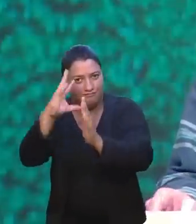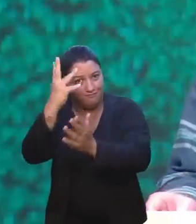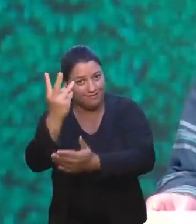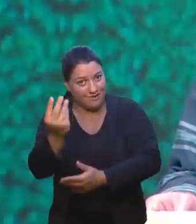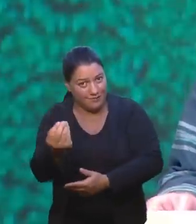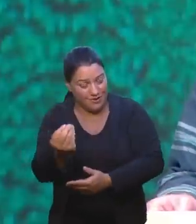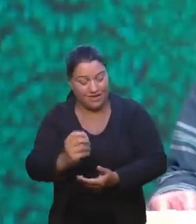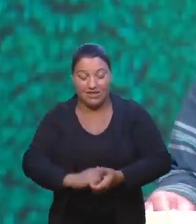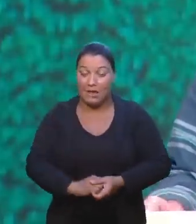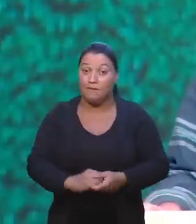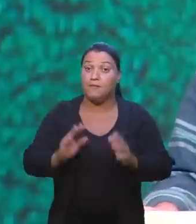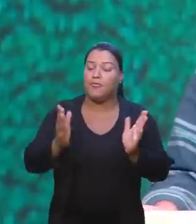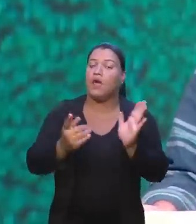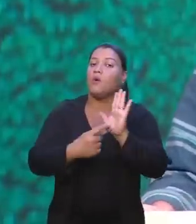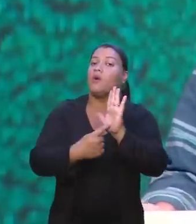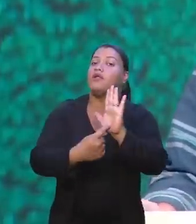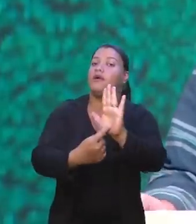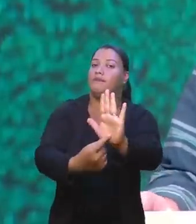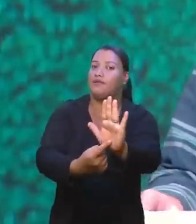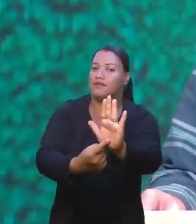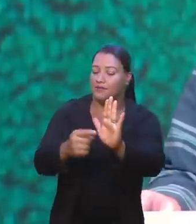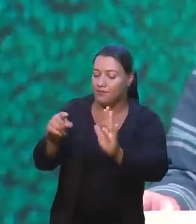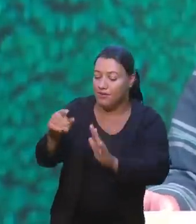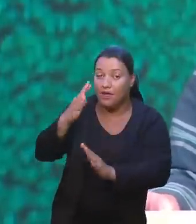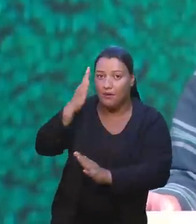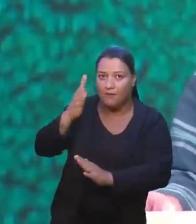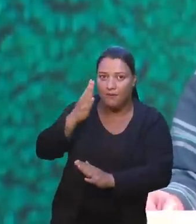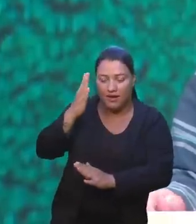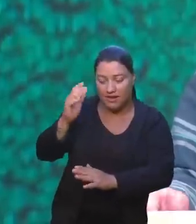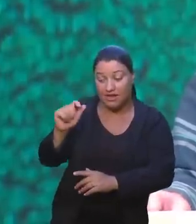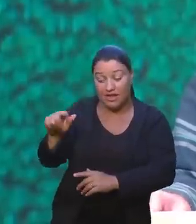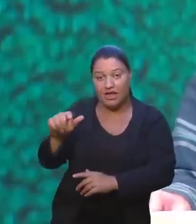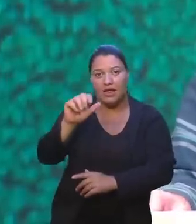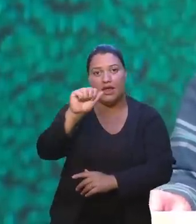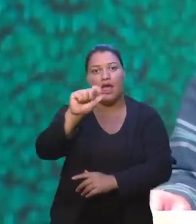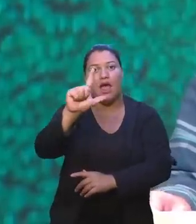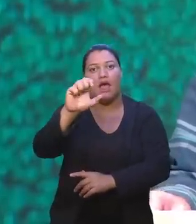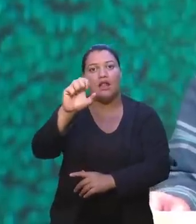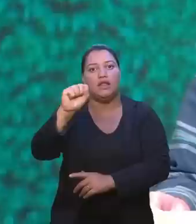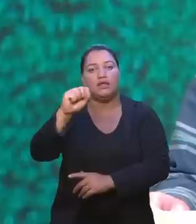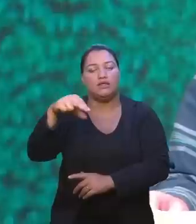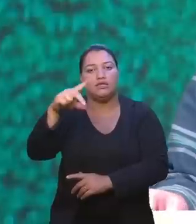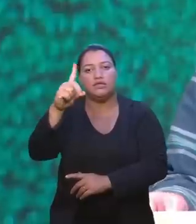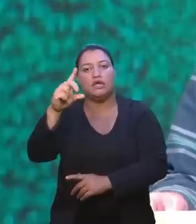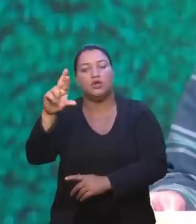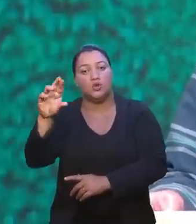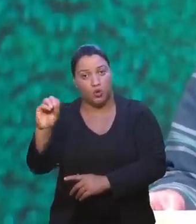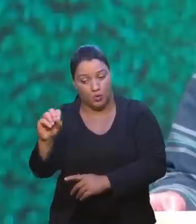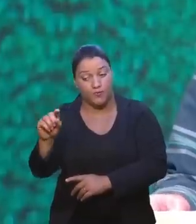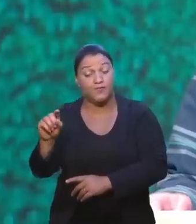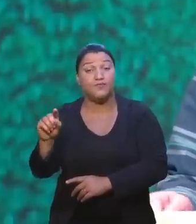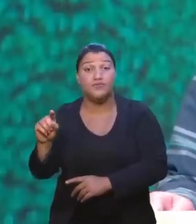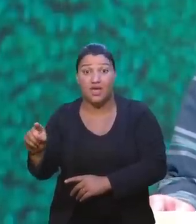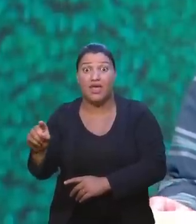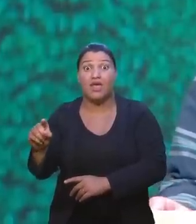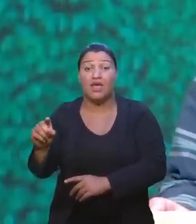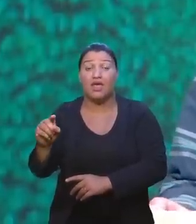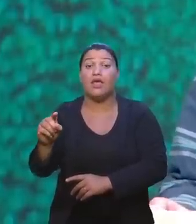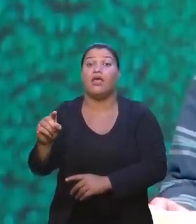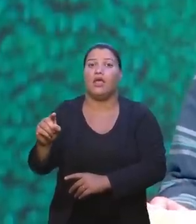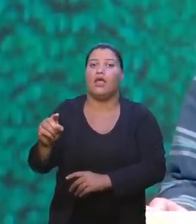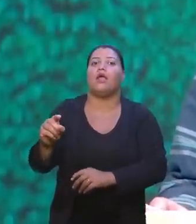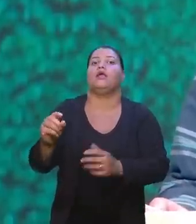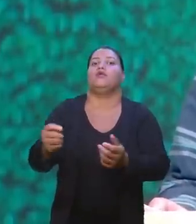Vamos à apresentação do nosso conferencista, Alessandro Viana Vieira de Paula. É juiz de